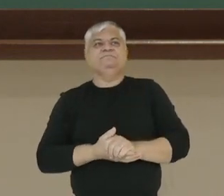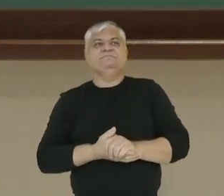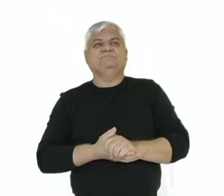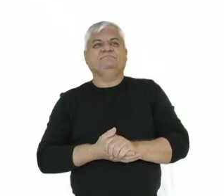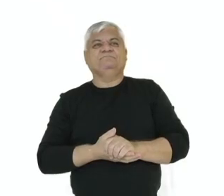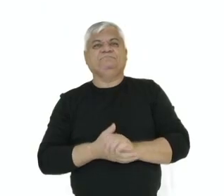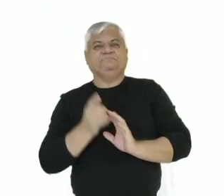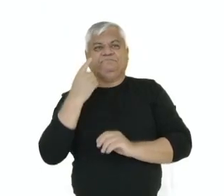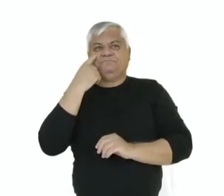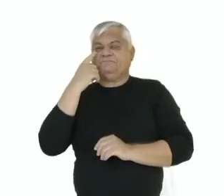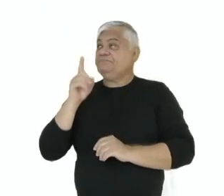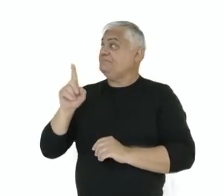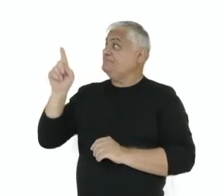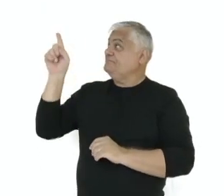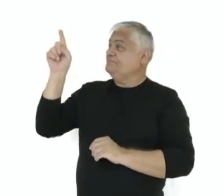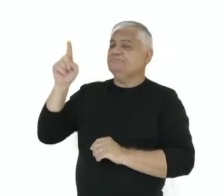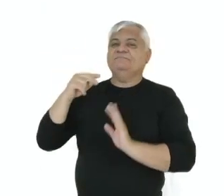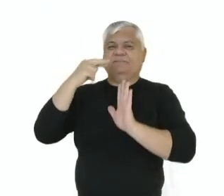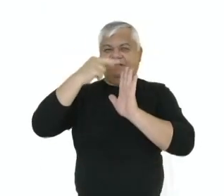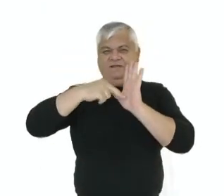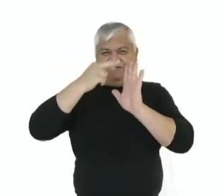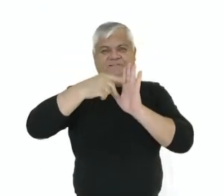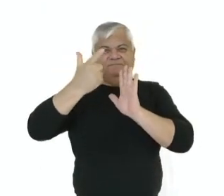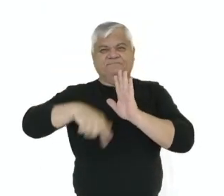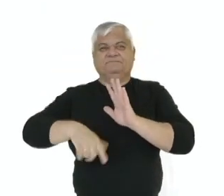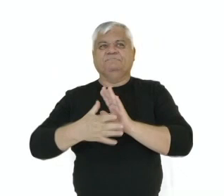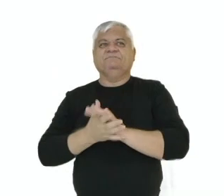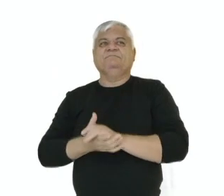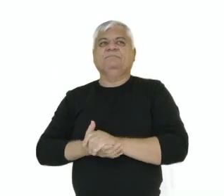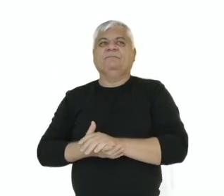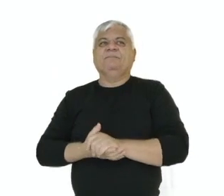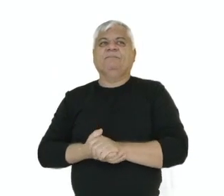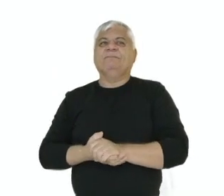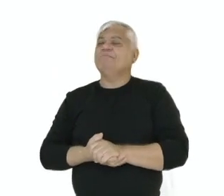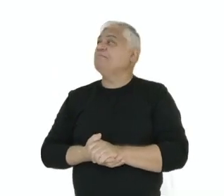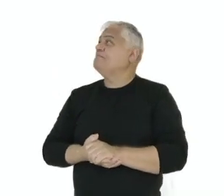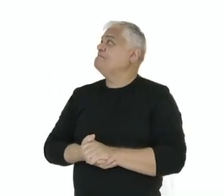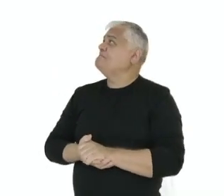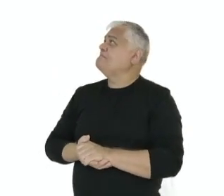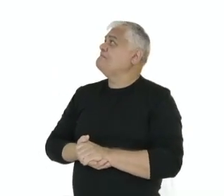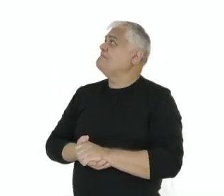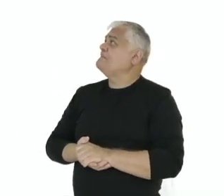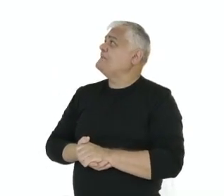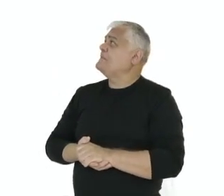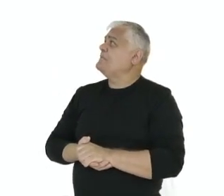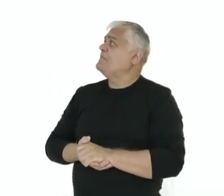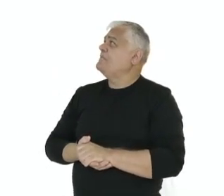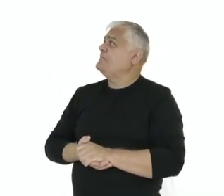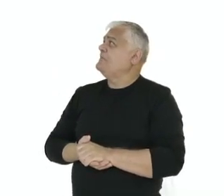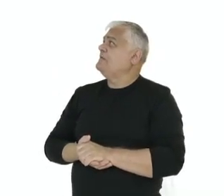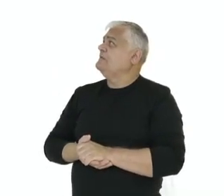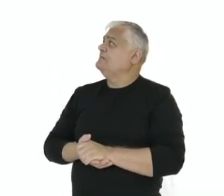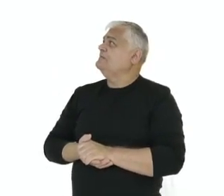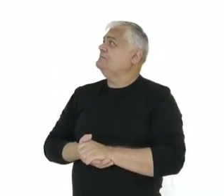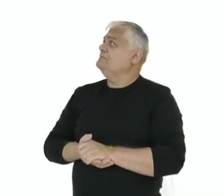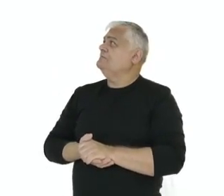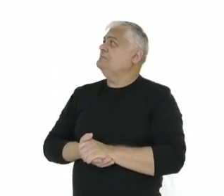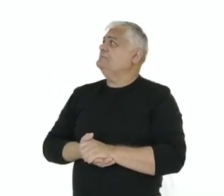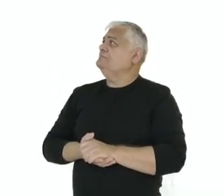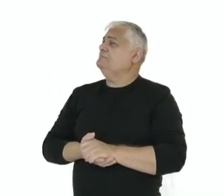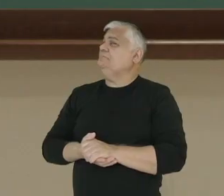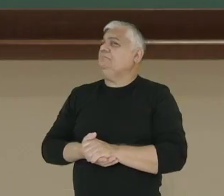Vamos ver aqui outra chart. Campanha Nacional de Vacinação. Tem vacina contra